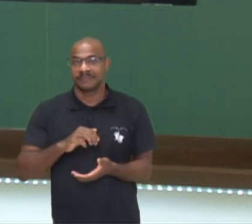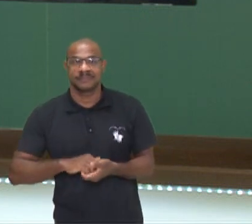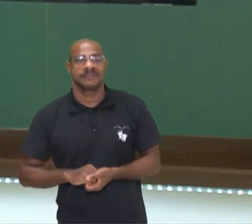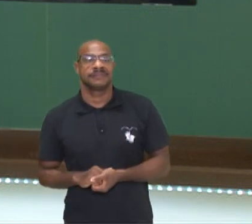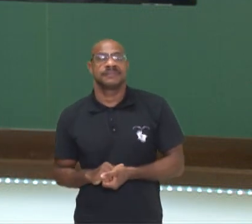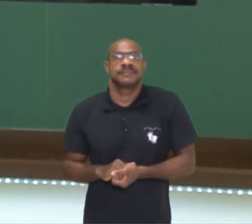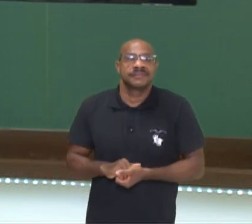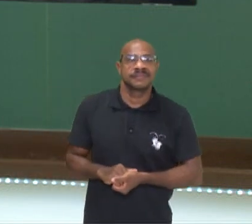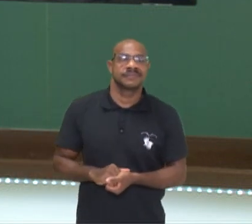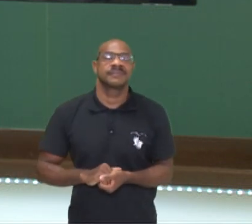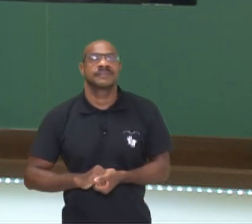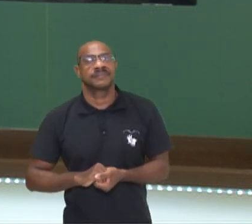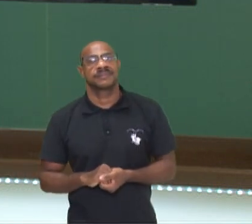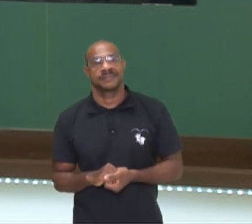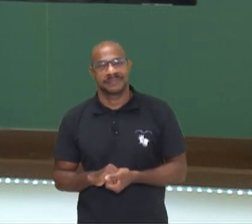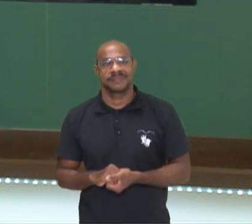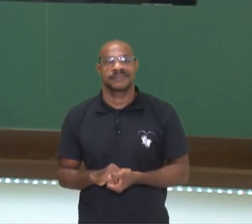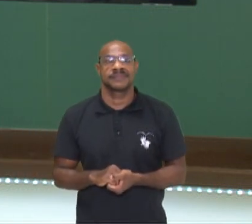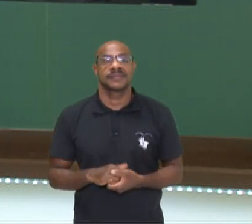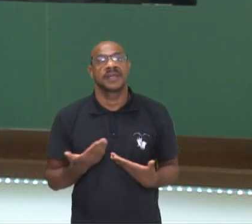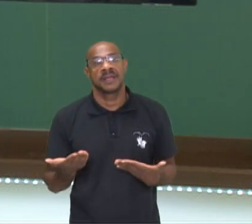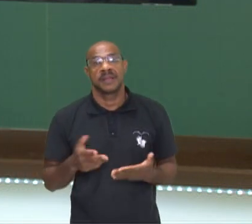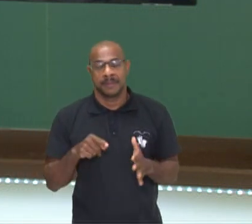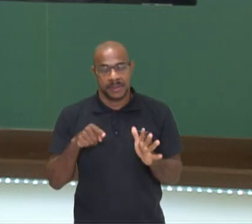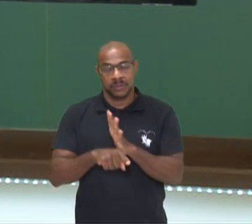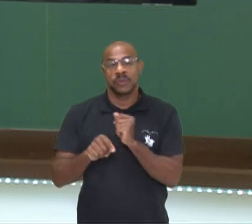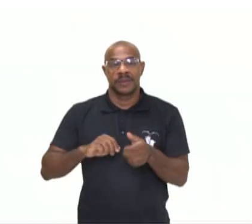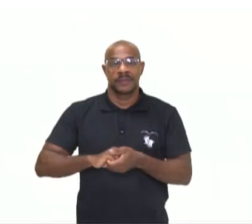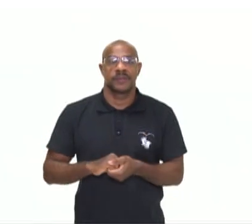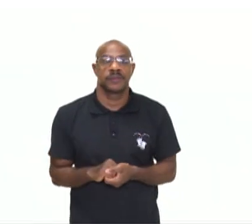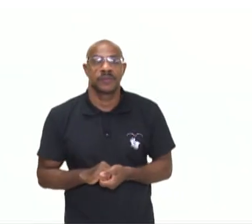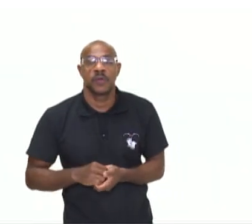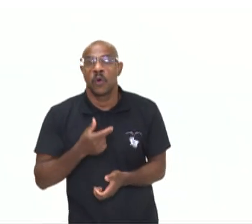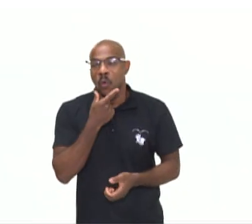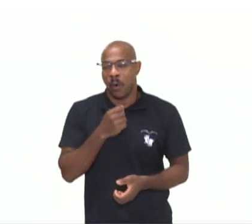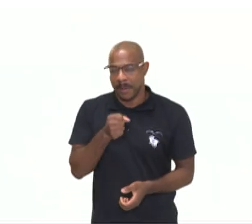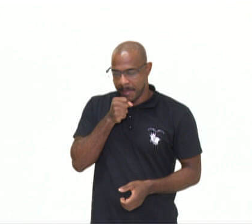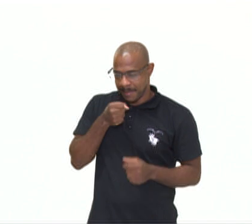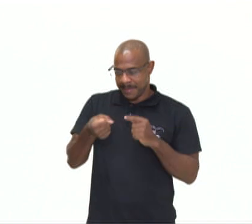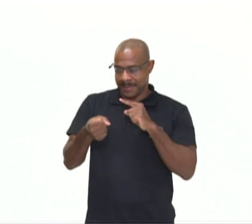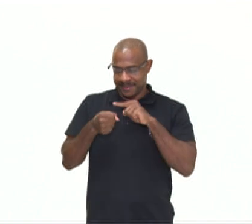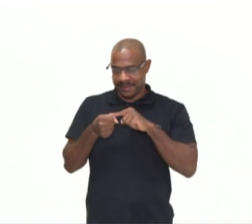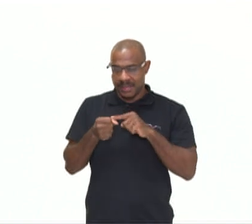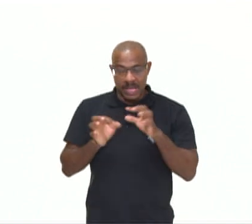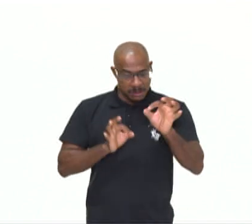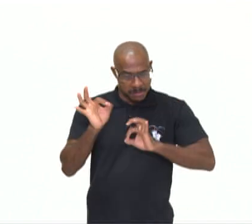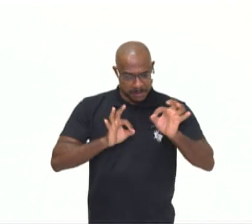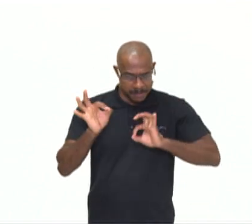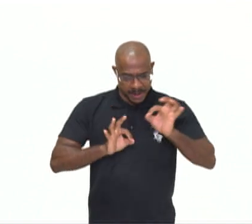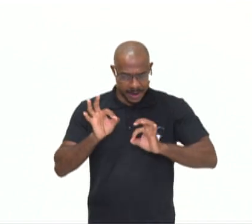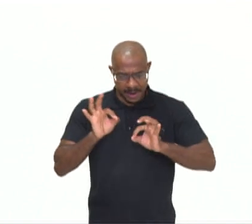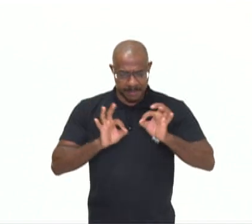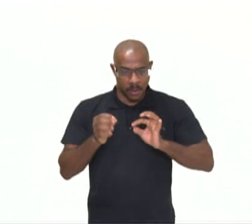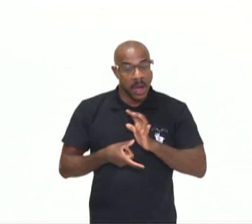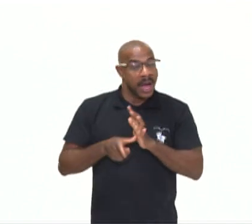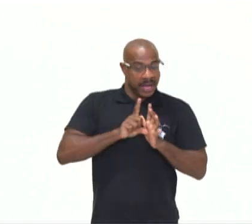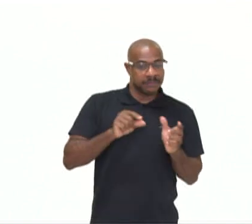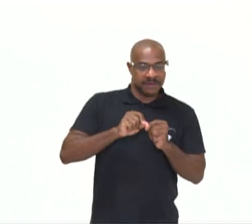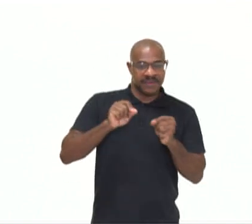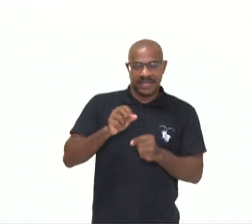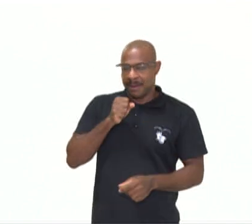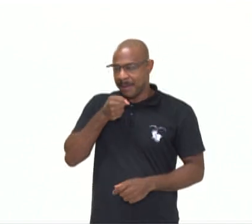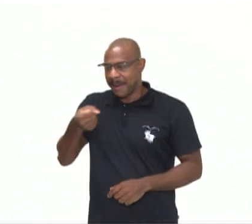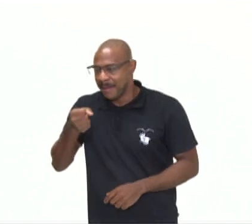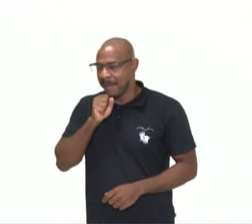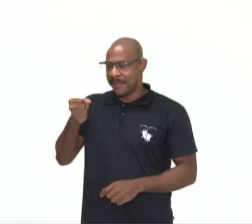ou comigo vamos corrigir Então pergunta é o seguinte o entrevistador se preparou para realizar entrevista o escritor